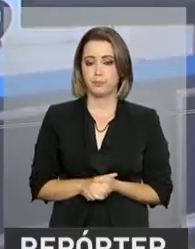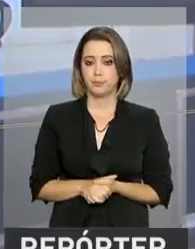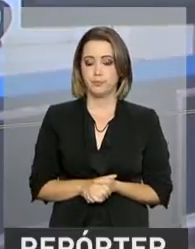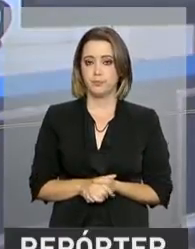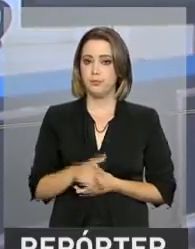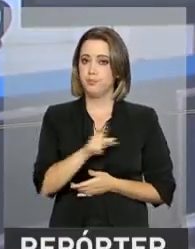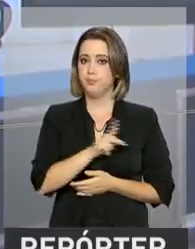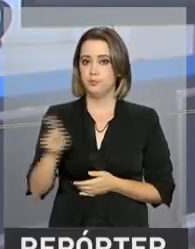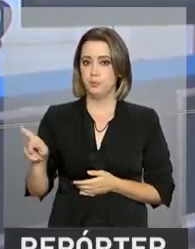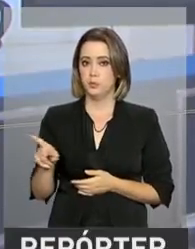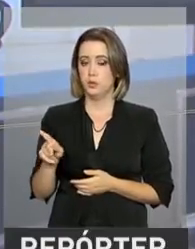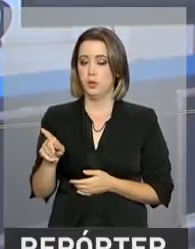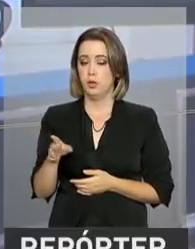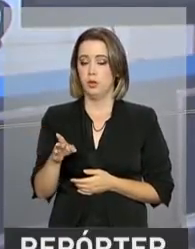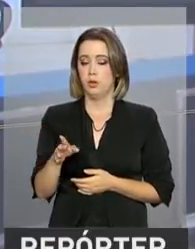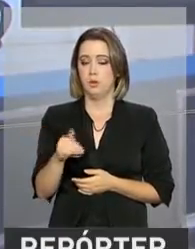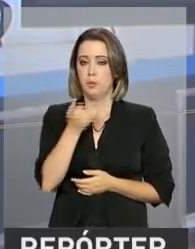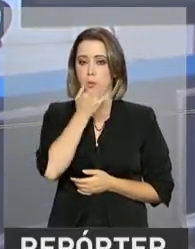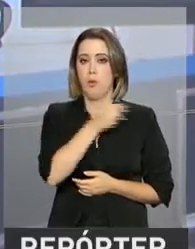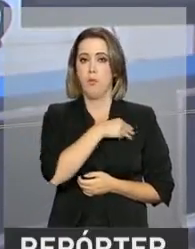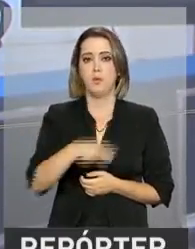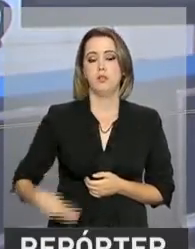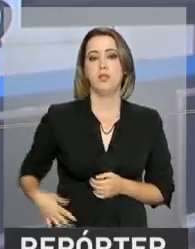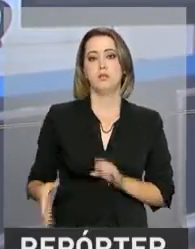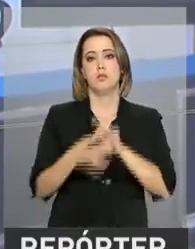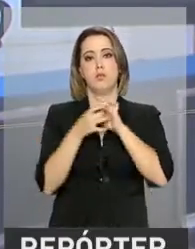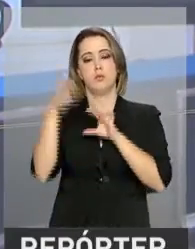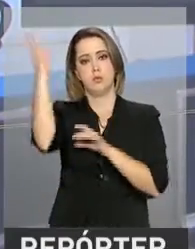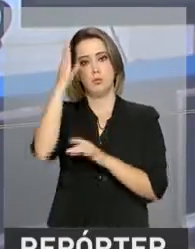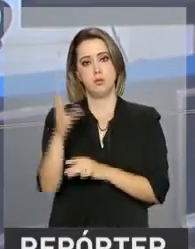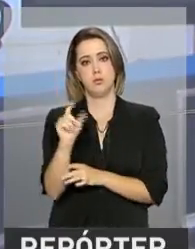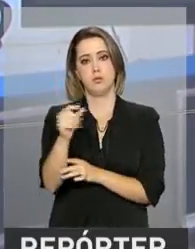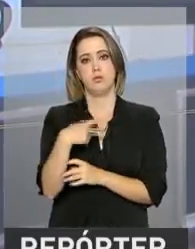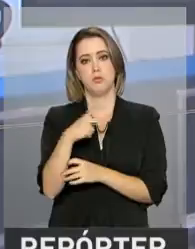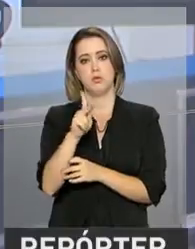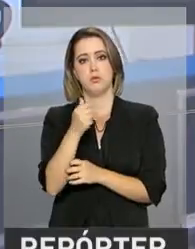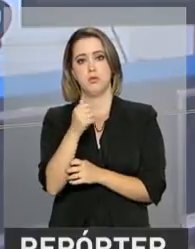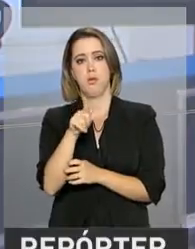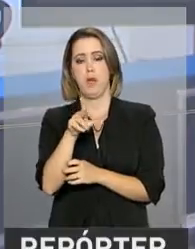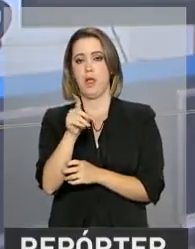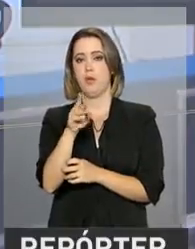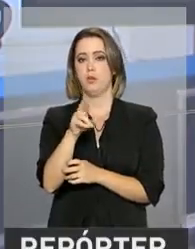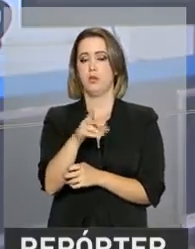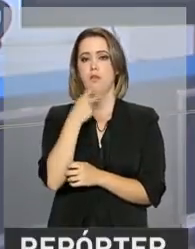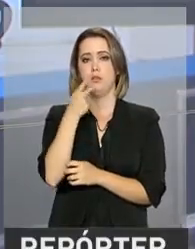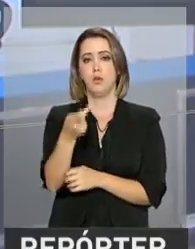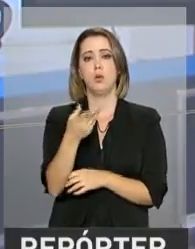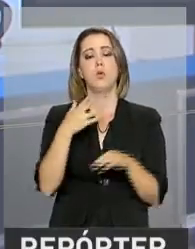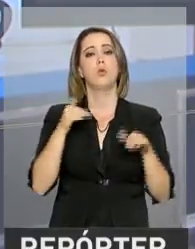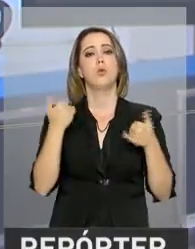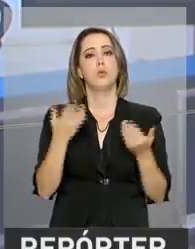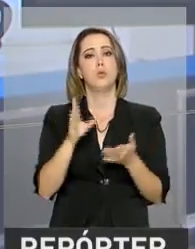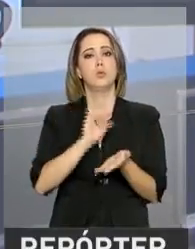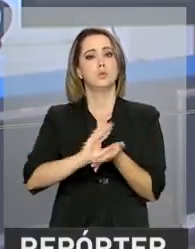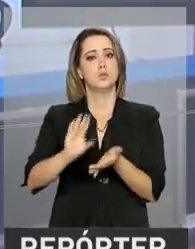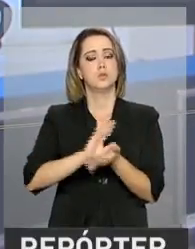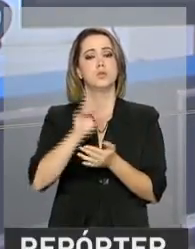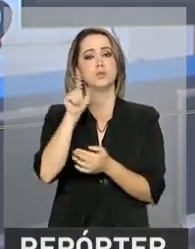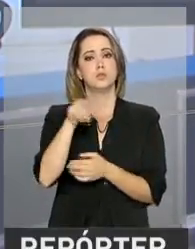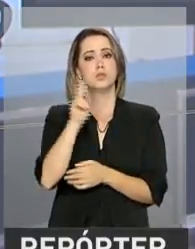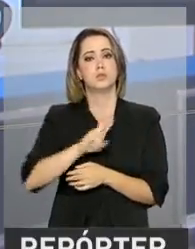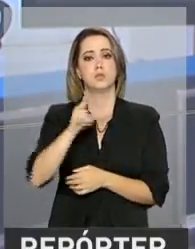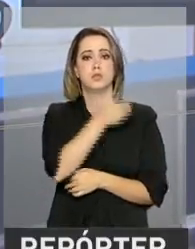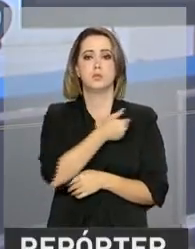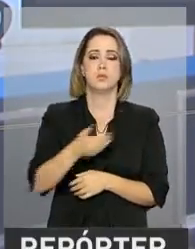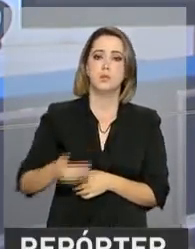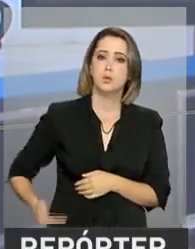ministro da integração nacional hélder barbalho comentou como os recursos vão ser utilizados pelo governo do distrito federal para